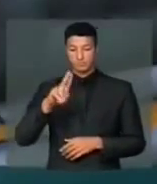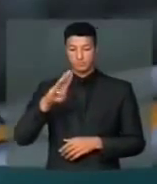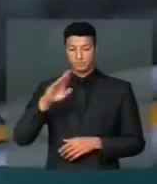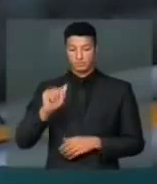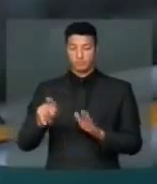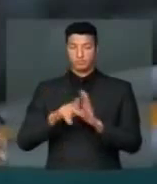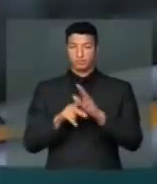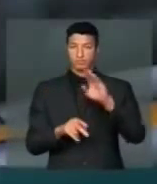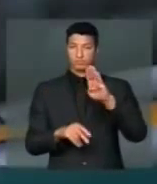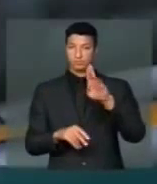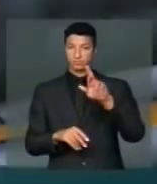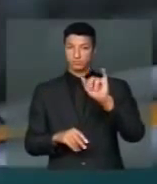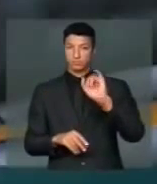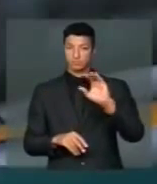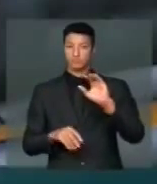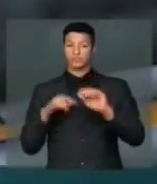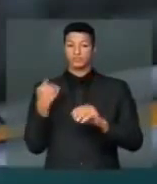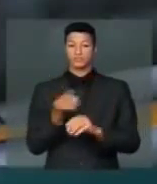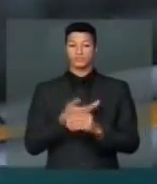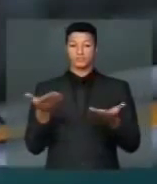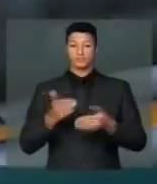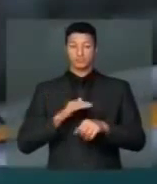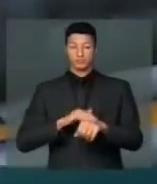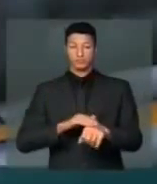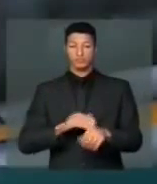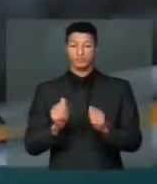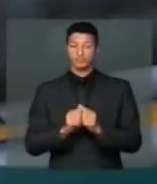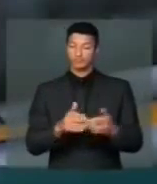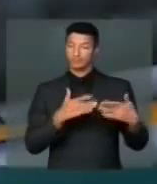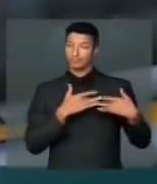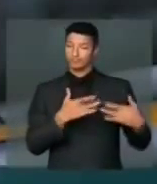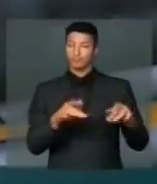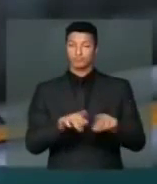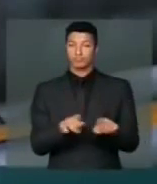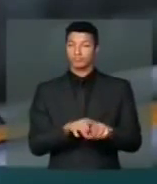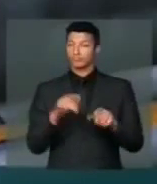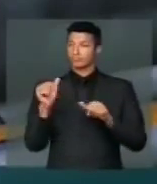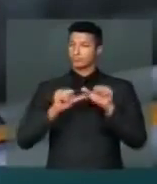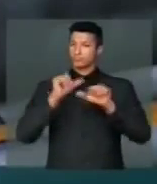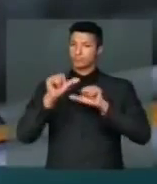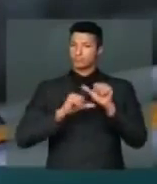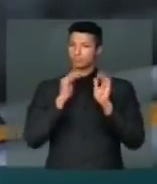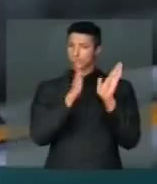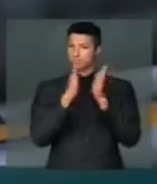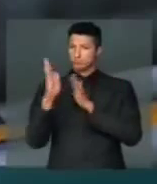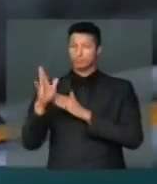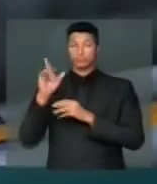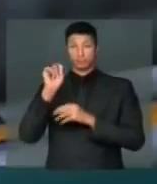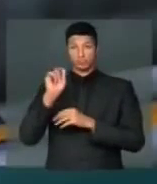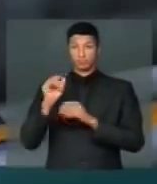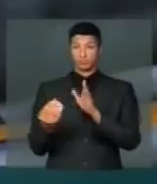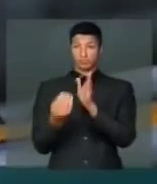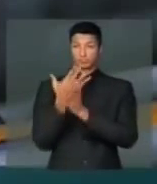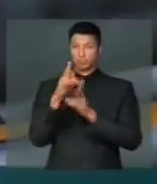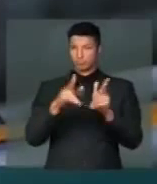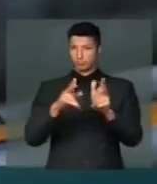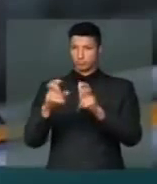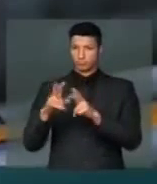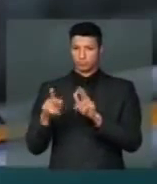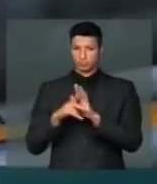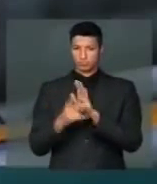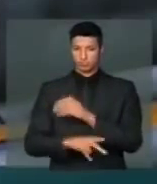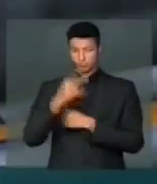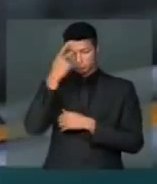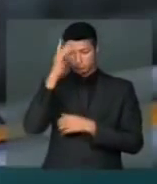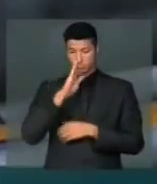brics nós estamos neste momento consolidando uma alternativa de bloco que cria perspectivas